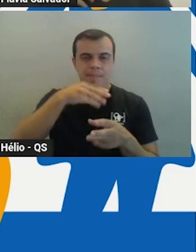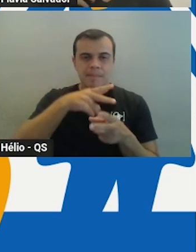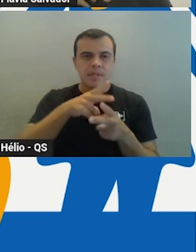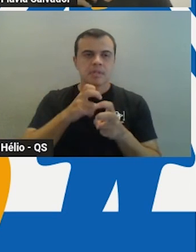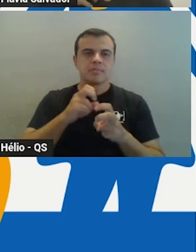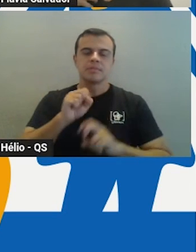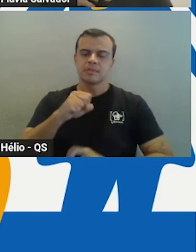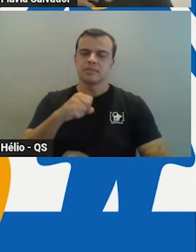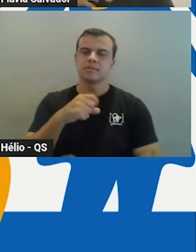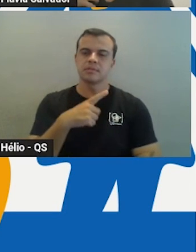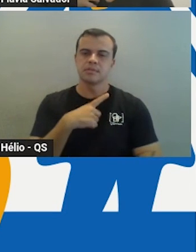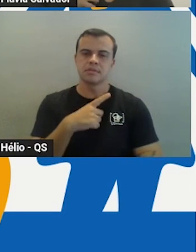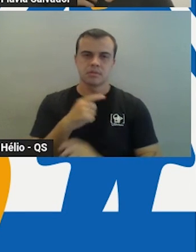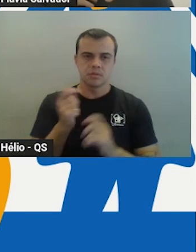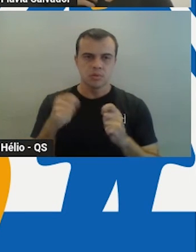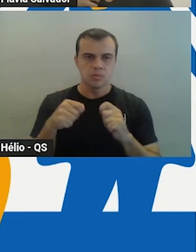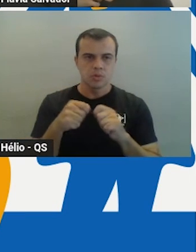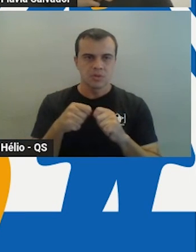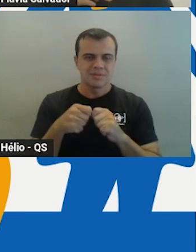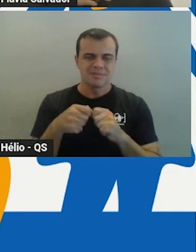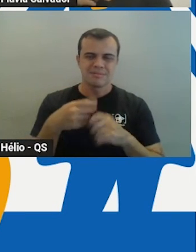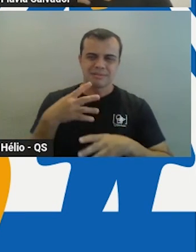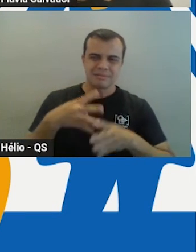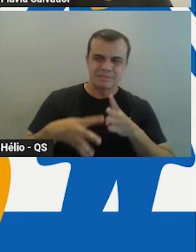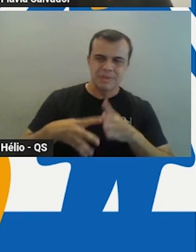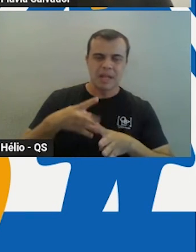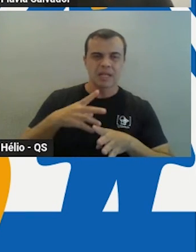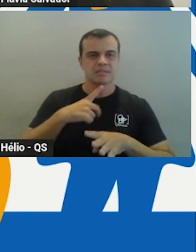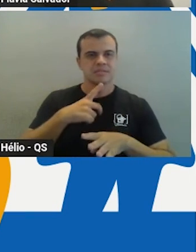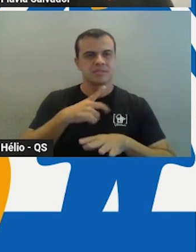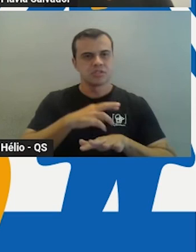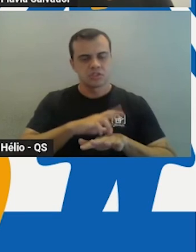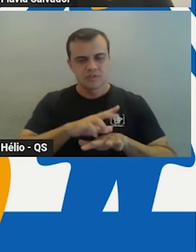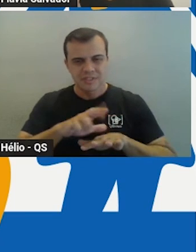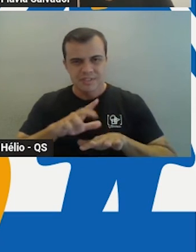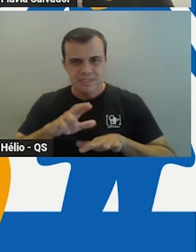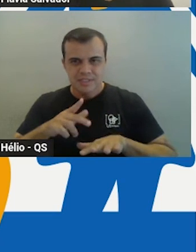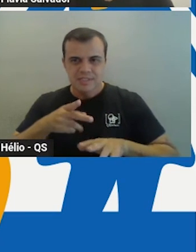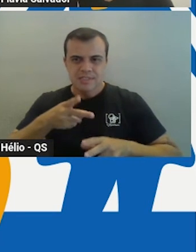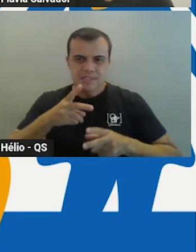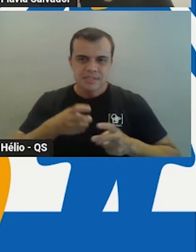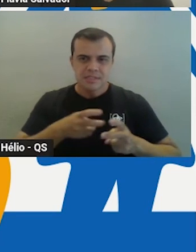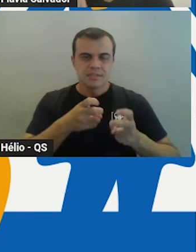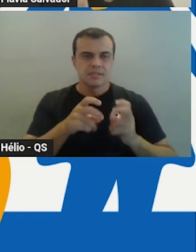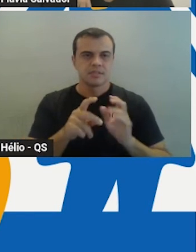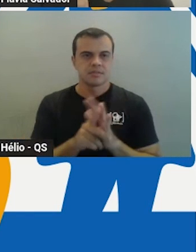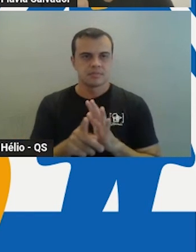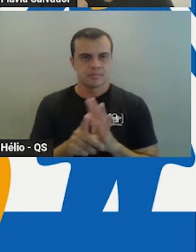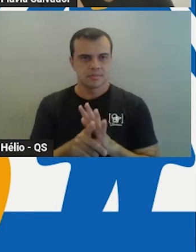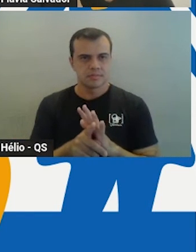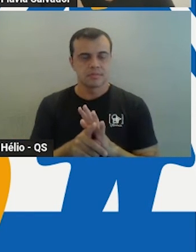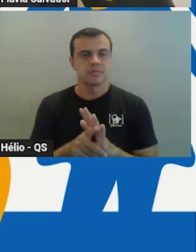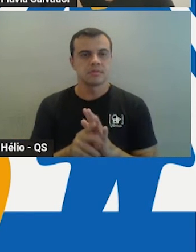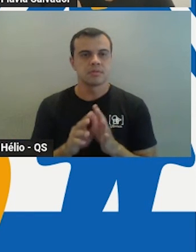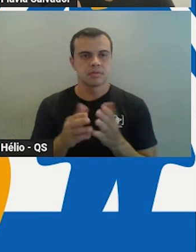sim, a gente pode ser incomodado por a pedrinha no